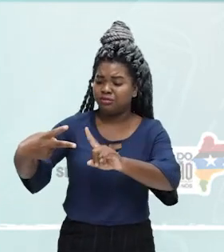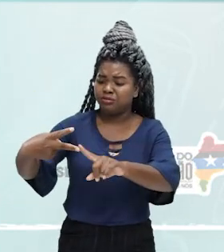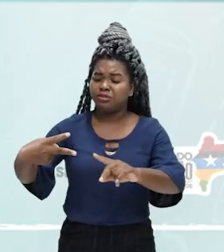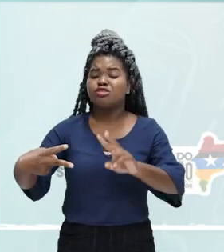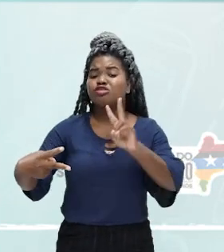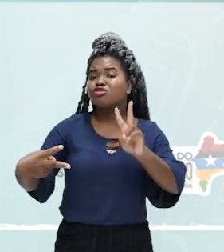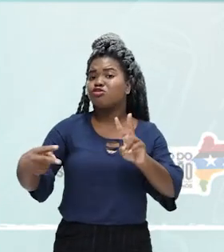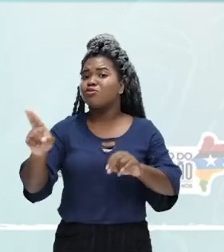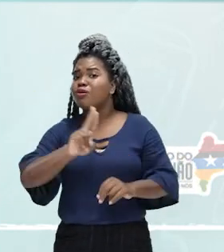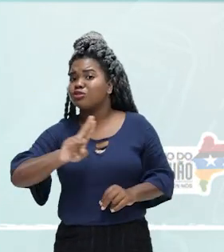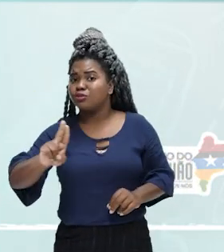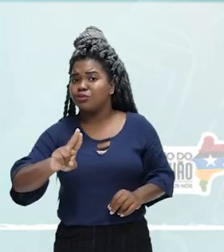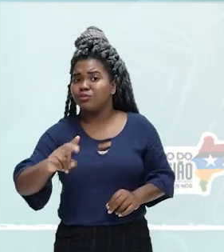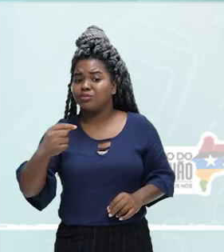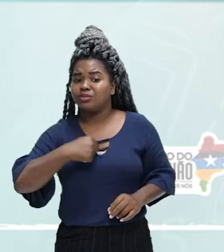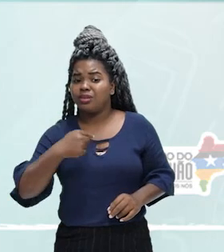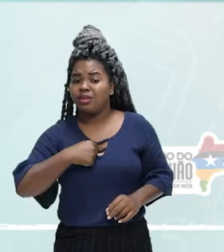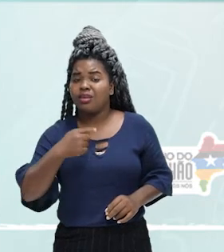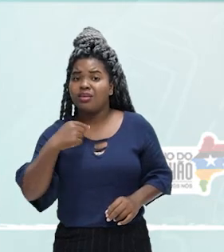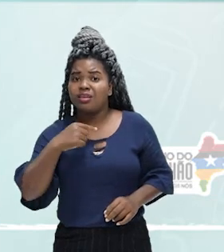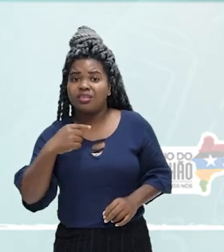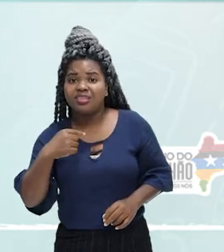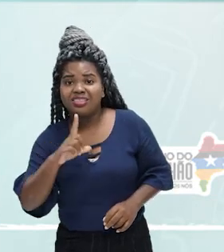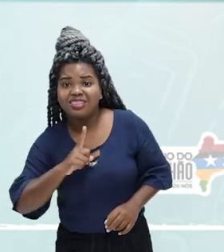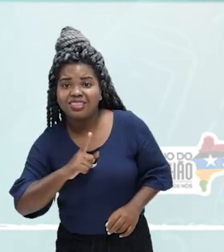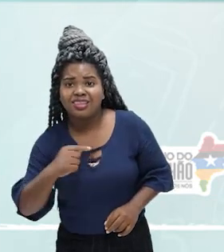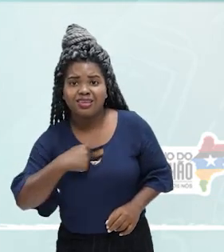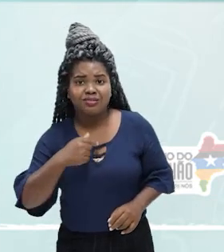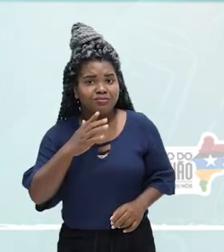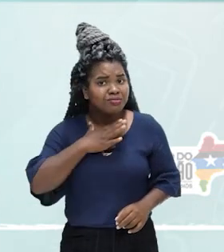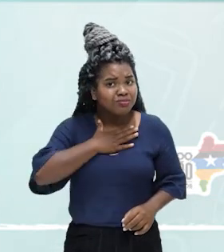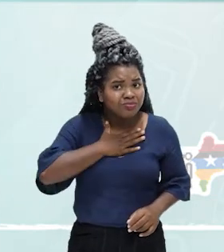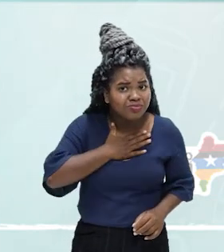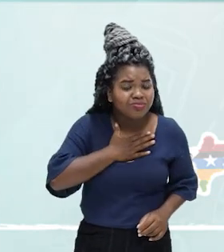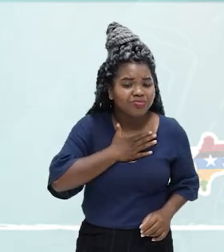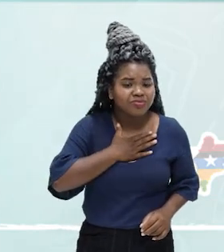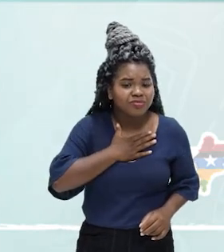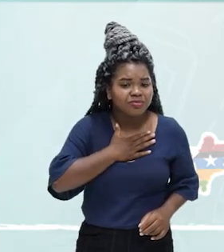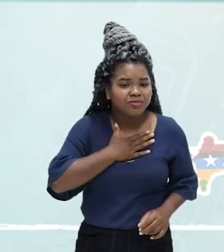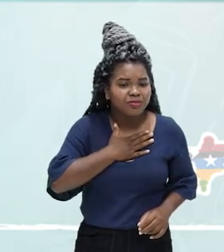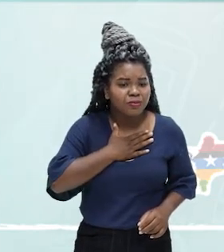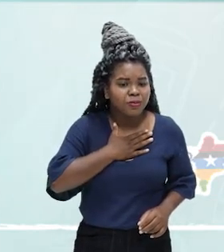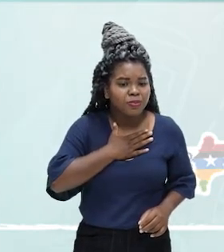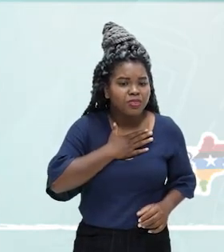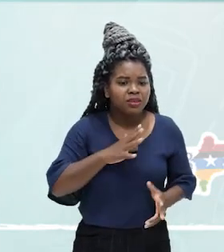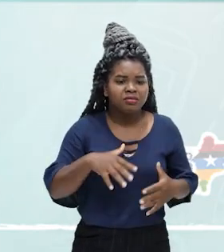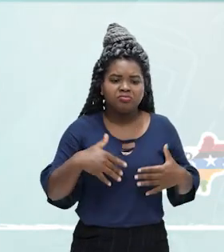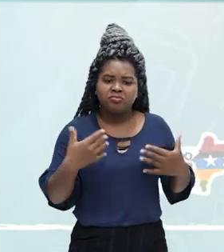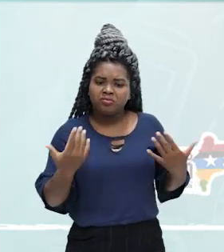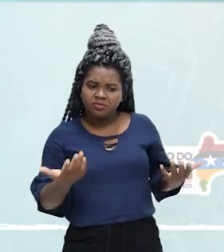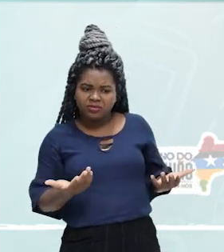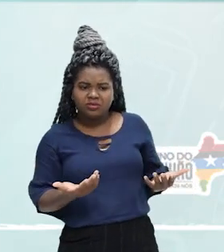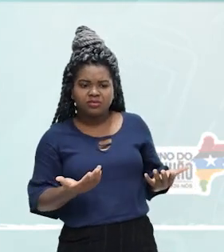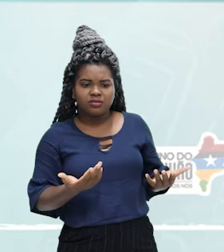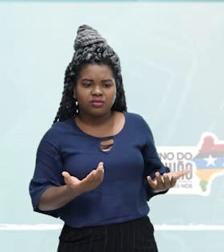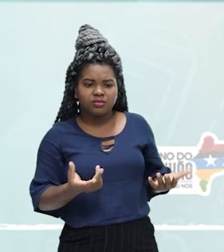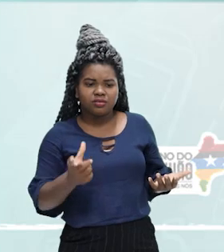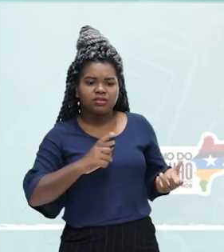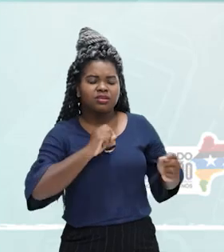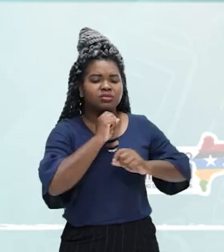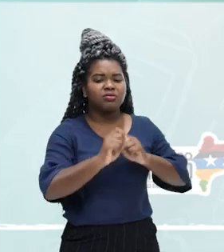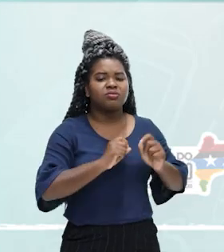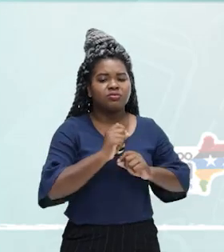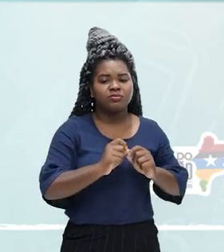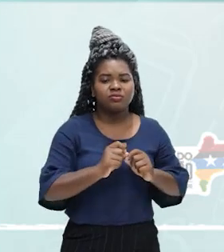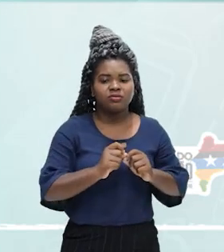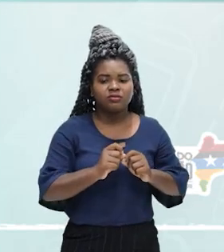quase desconhecido e, sobretudo, desambicioso. Esta minha obscuridade faz com que a parte de censura que